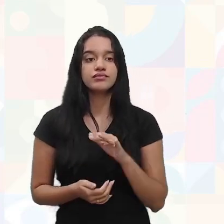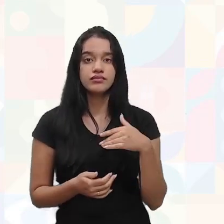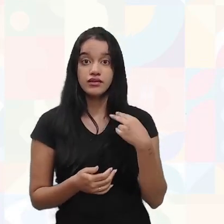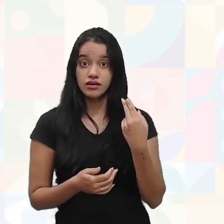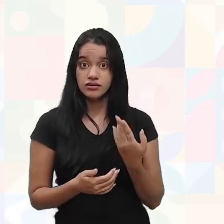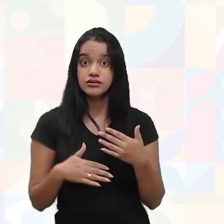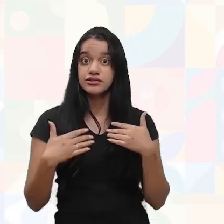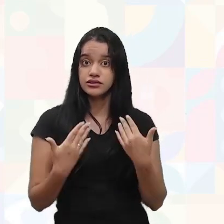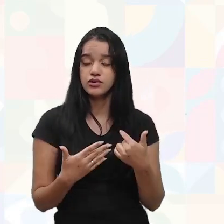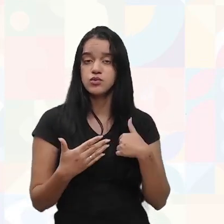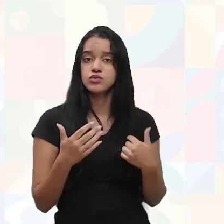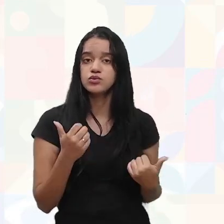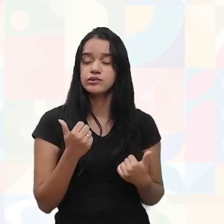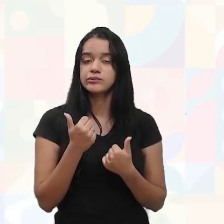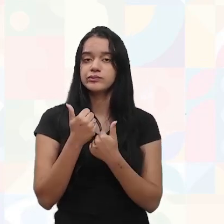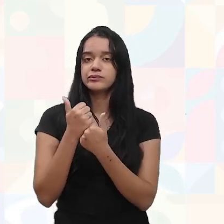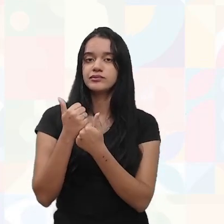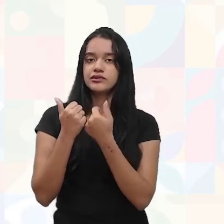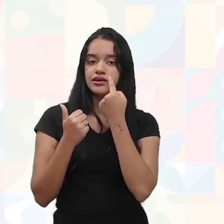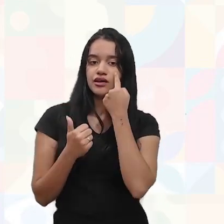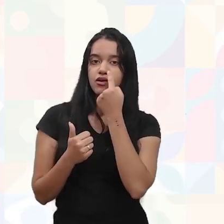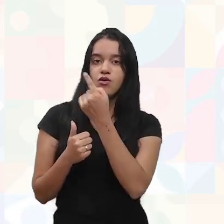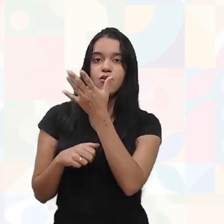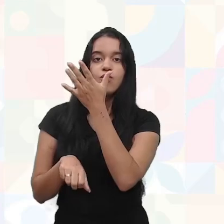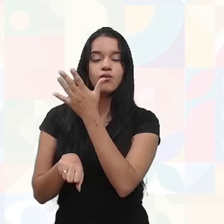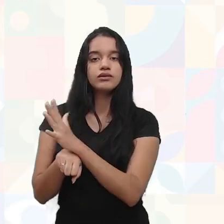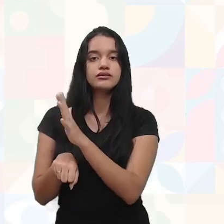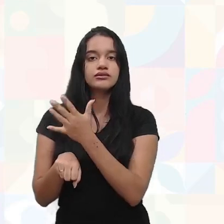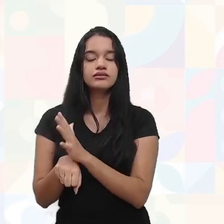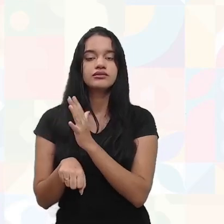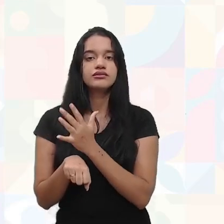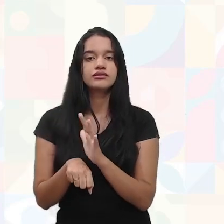aqui uma atividade que seria